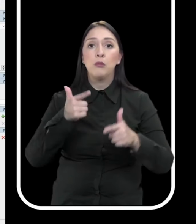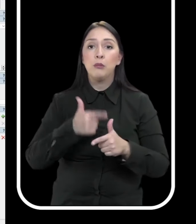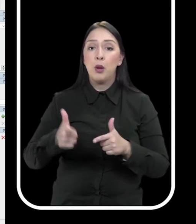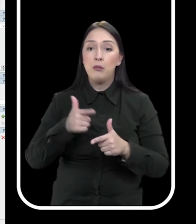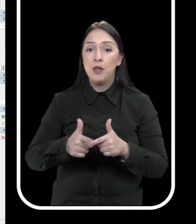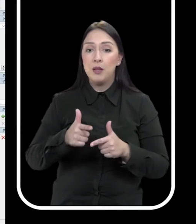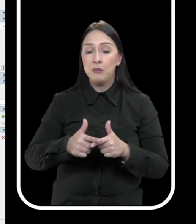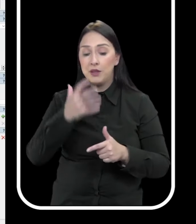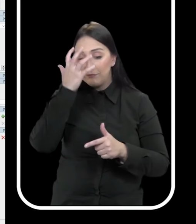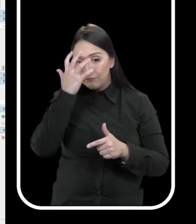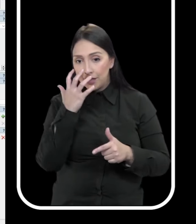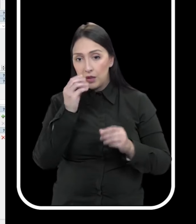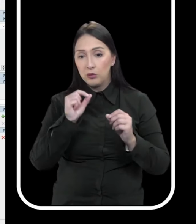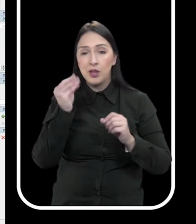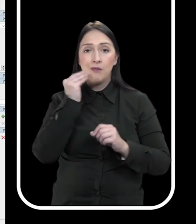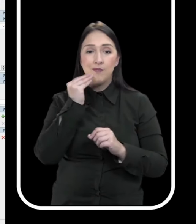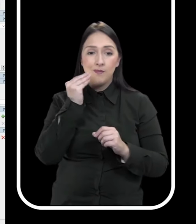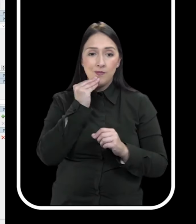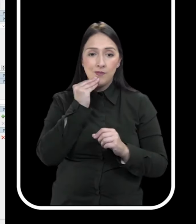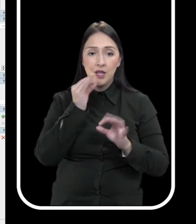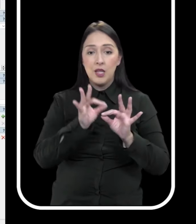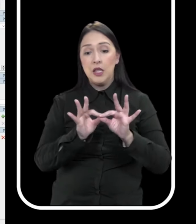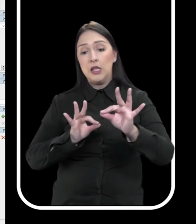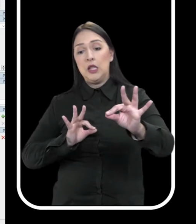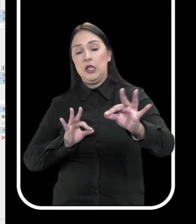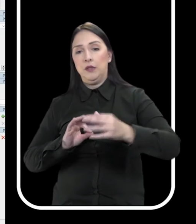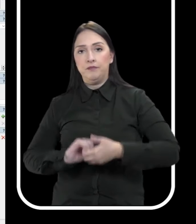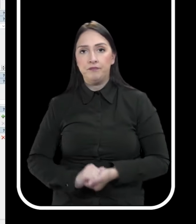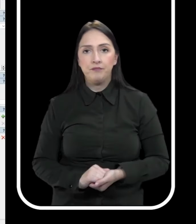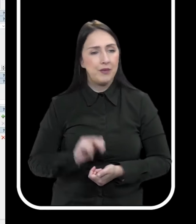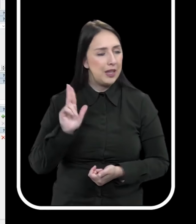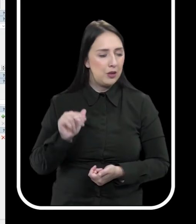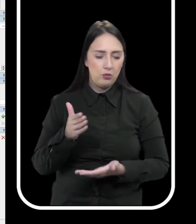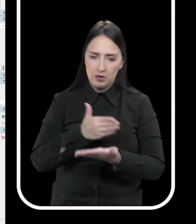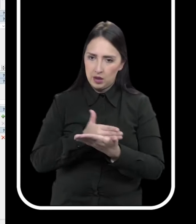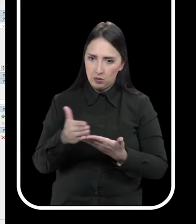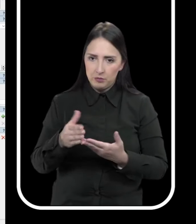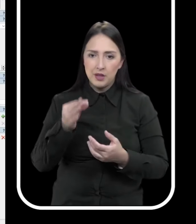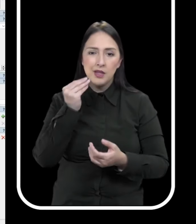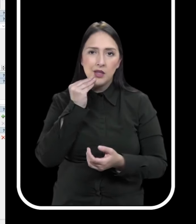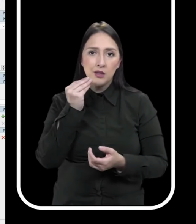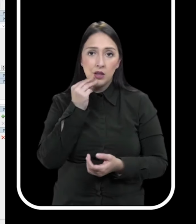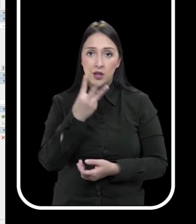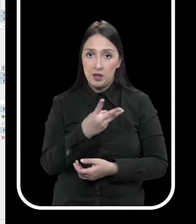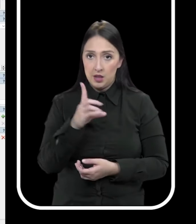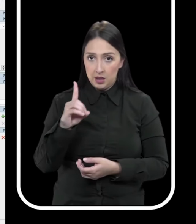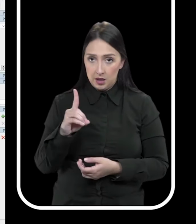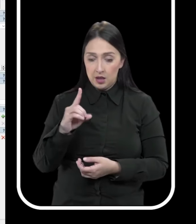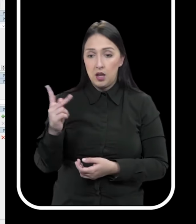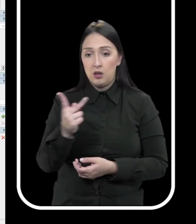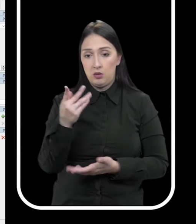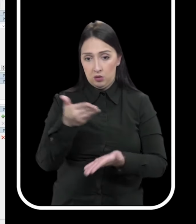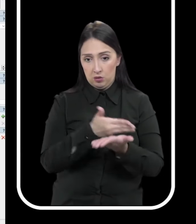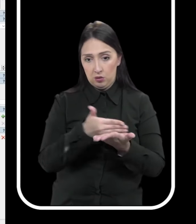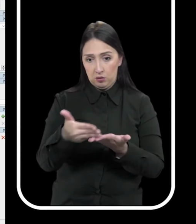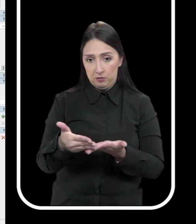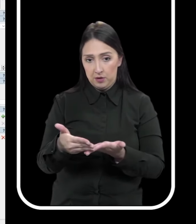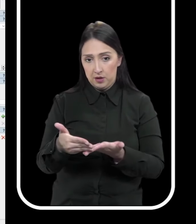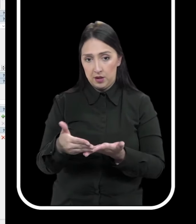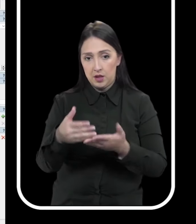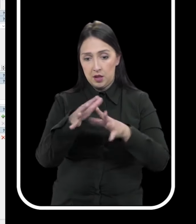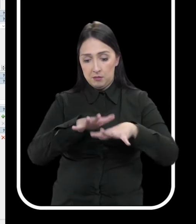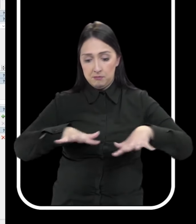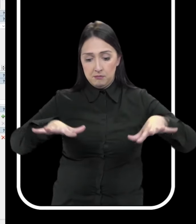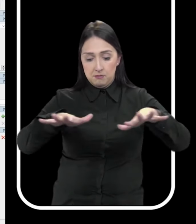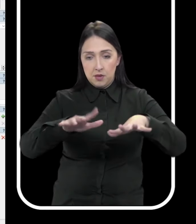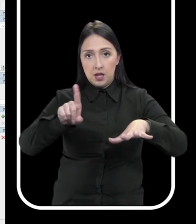problema muito crítico nessa simulação, a questão das distâncias, a gente nunca começa a simulação em 3D. Então a gente começa